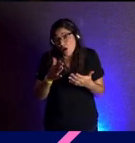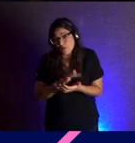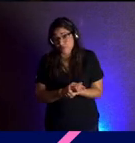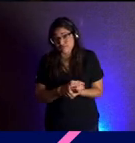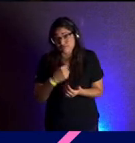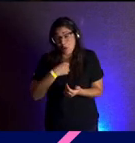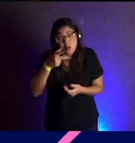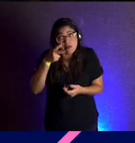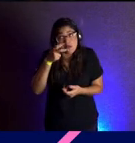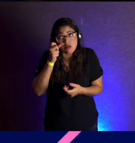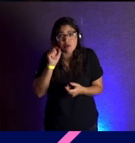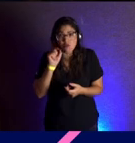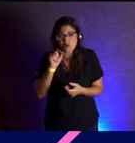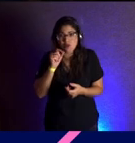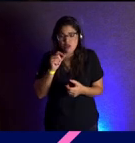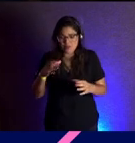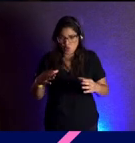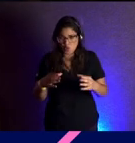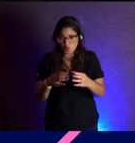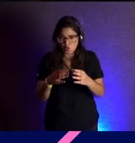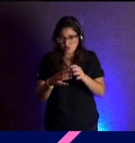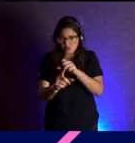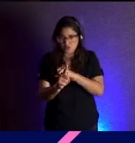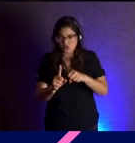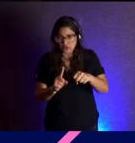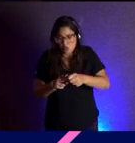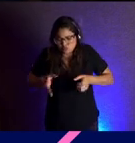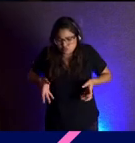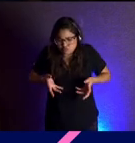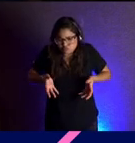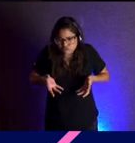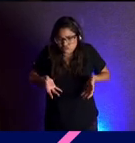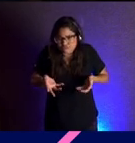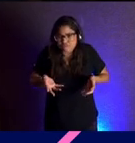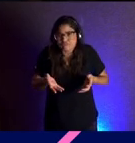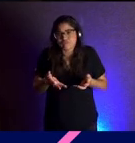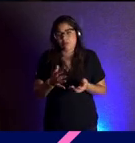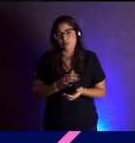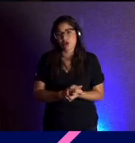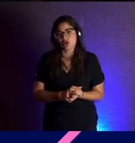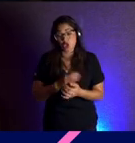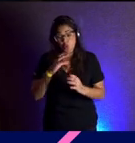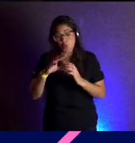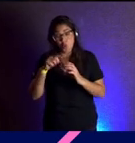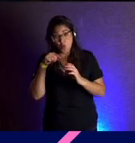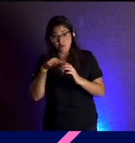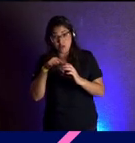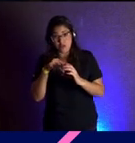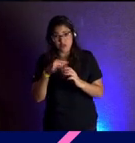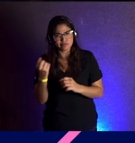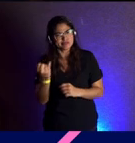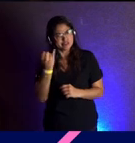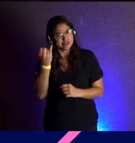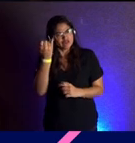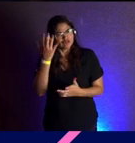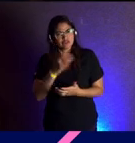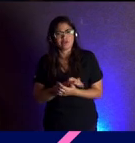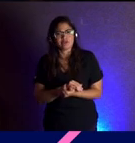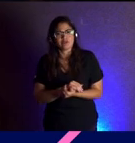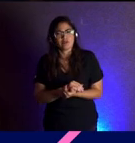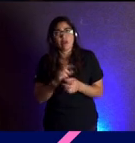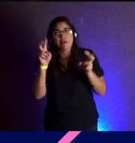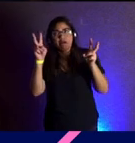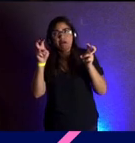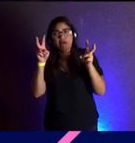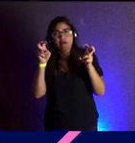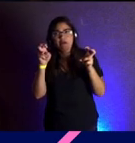o engajamento da comunidade social, da comunidade de comunicação, muito importante nesse fato. A questão da